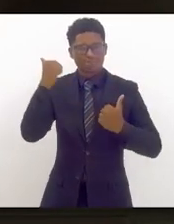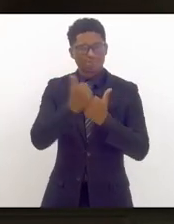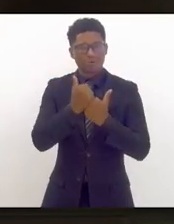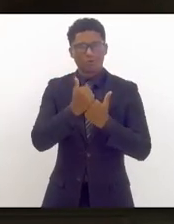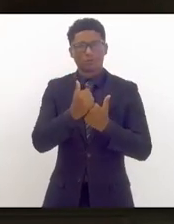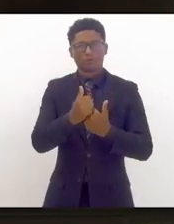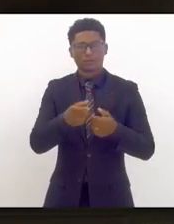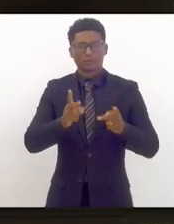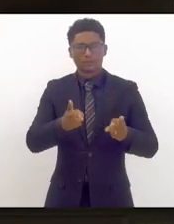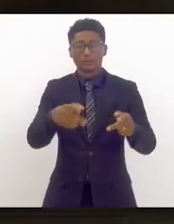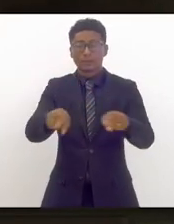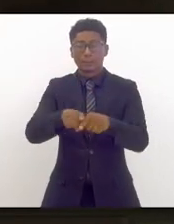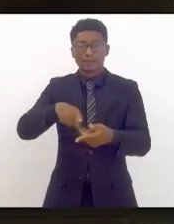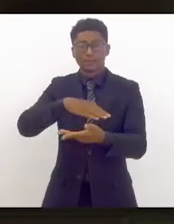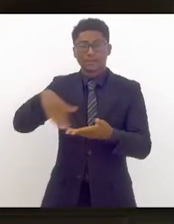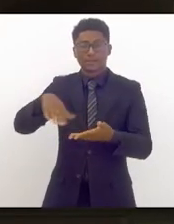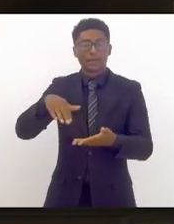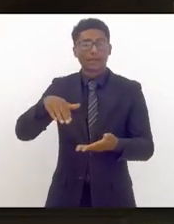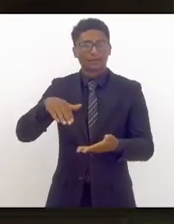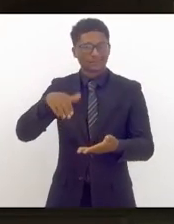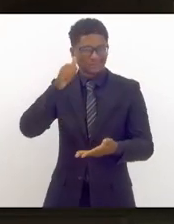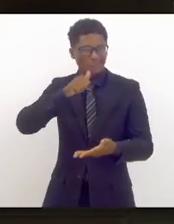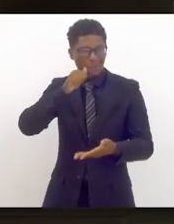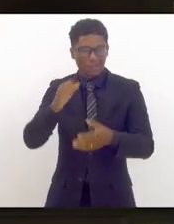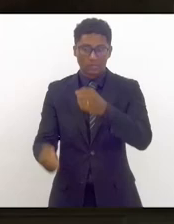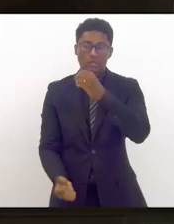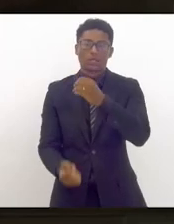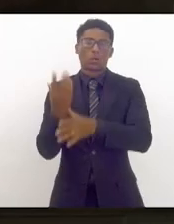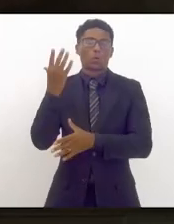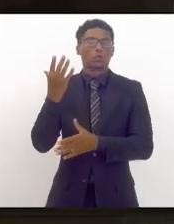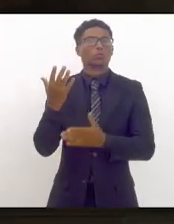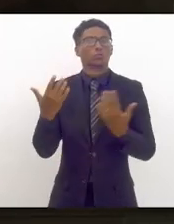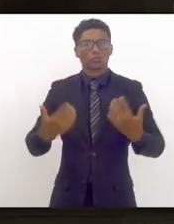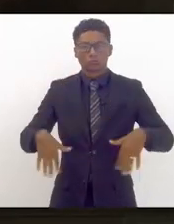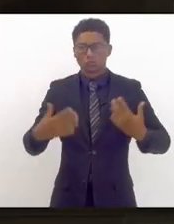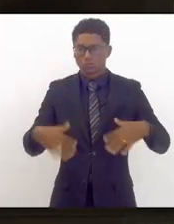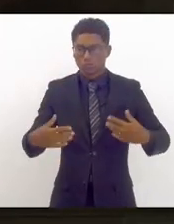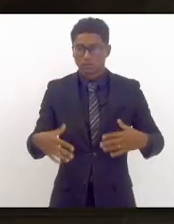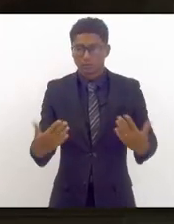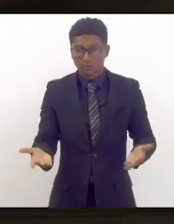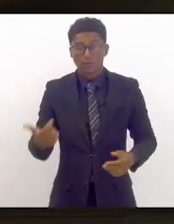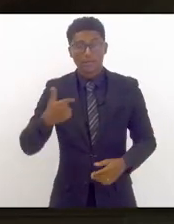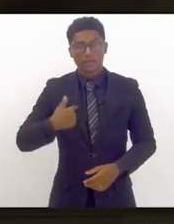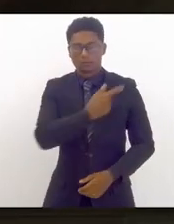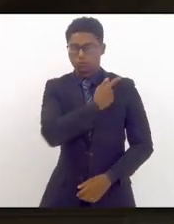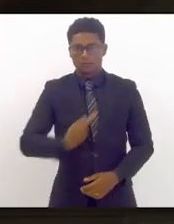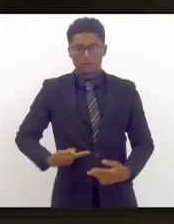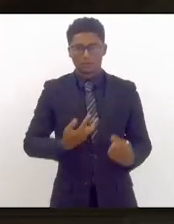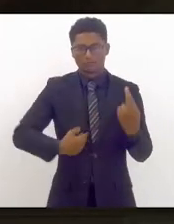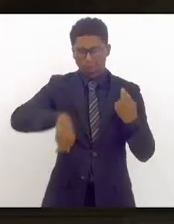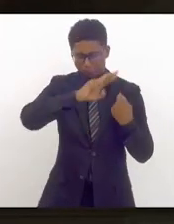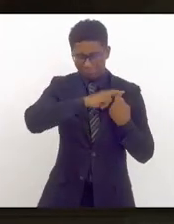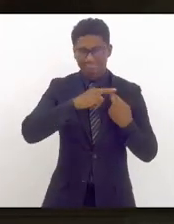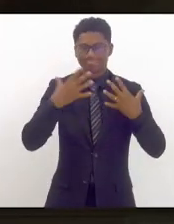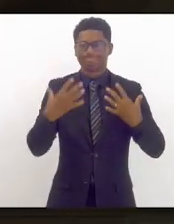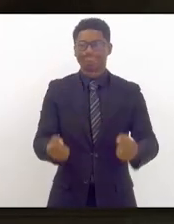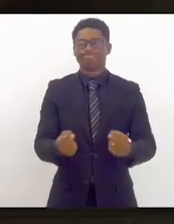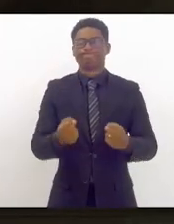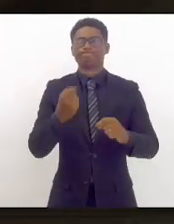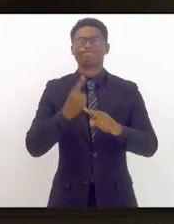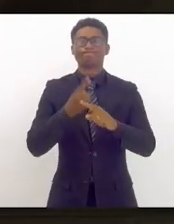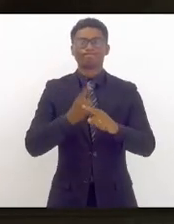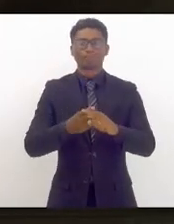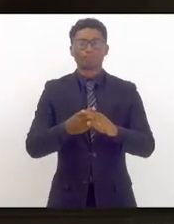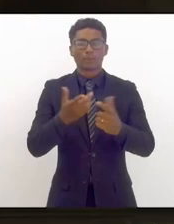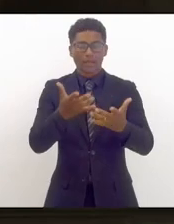recém-criada Secretaria da Mulher. Reforço meu compromisso como governador de trabalhar em conjunto com a bancada pela